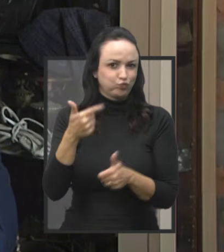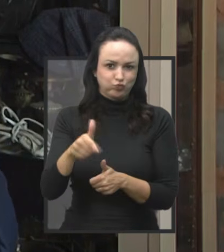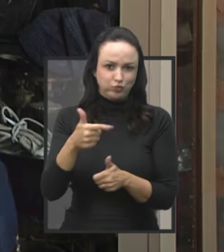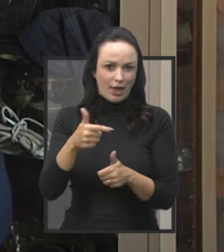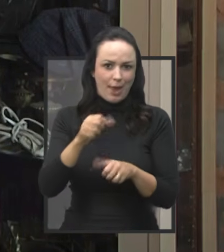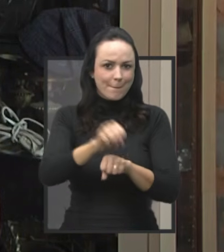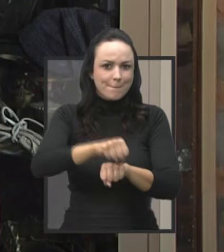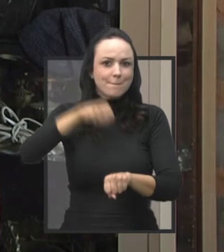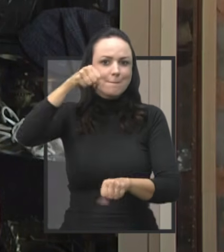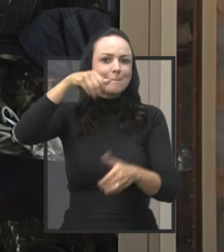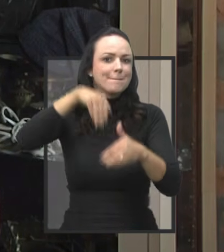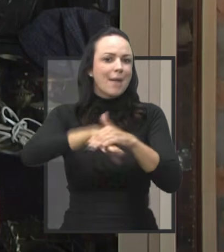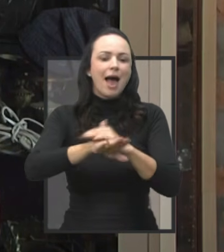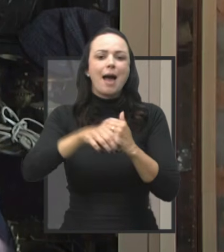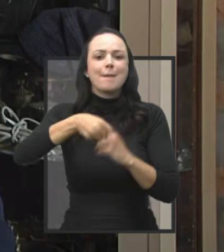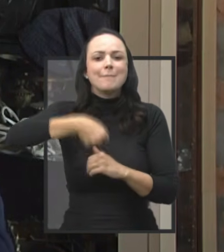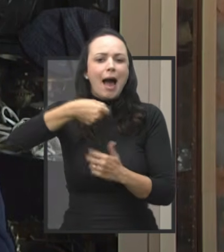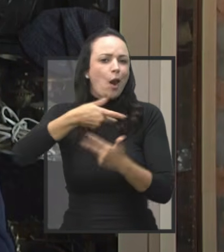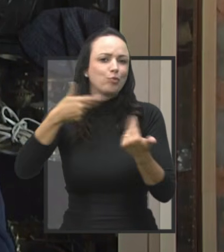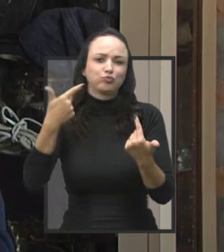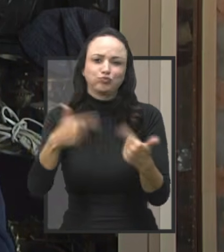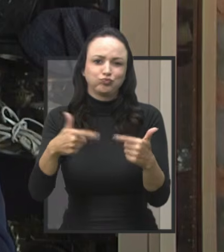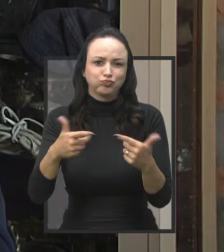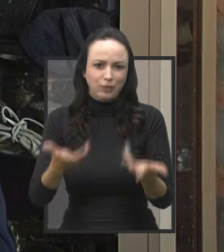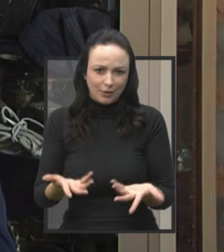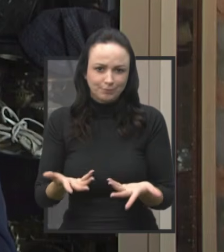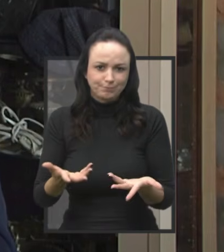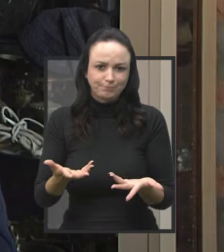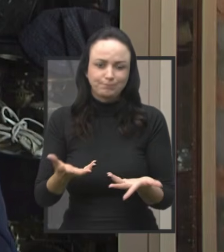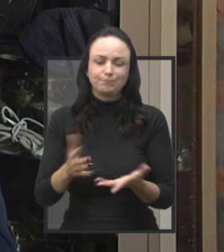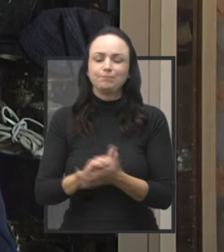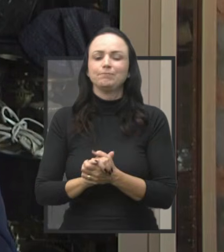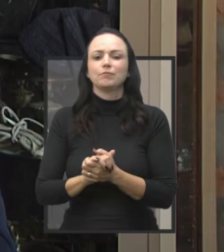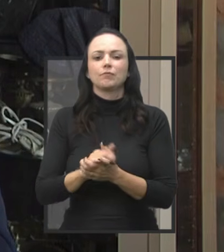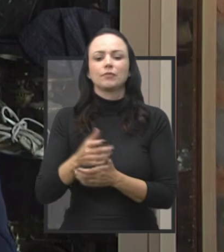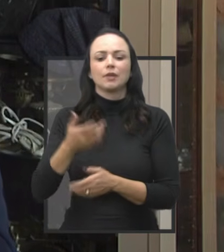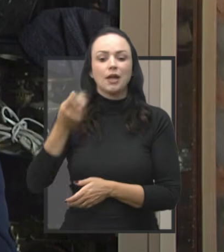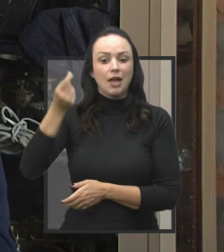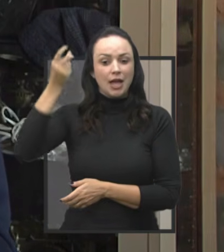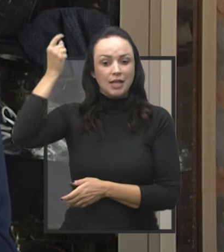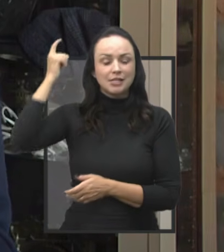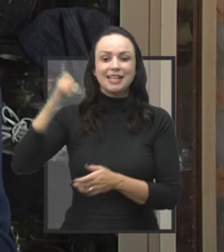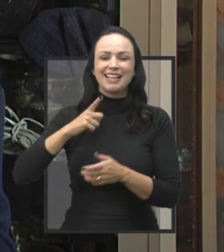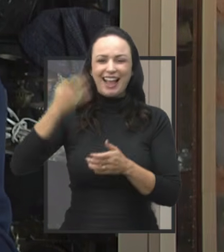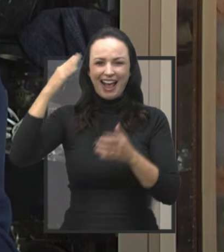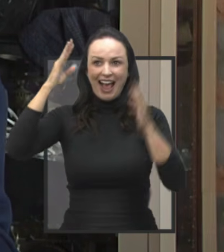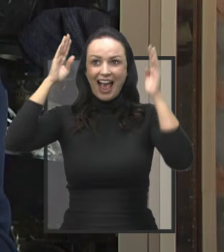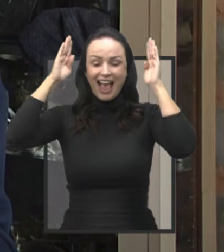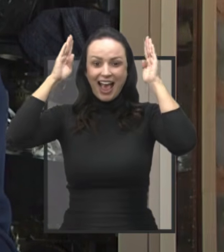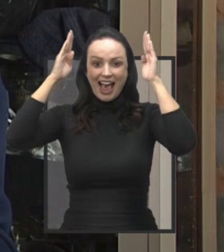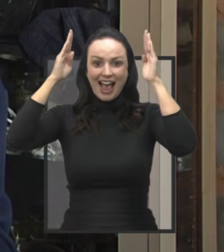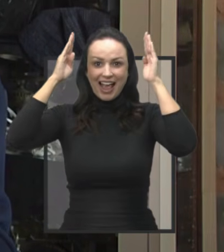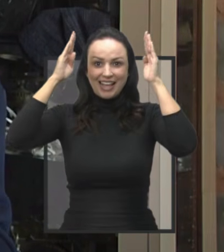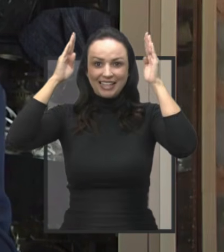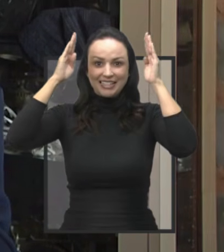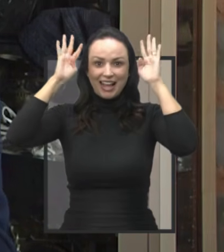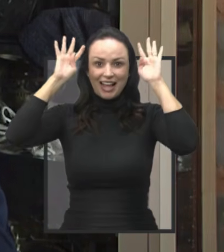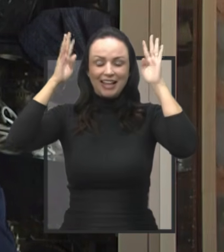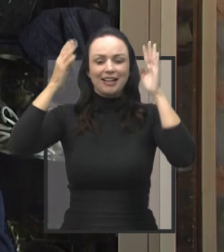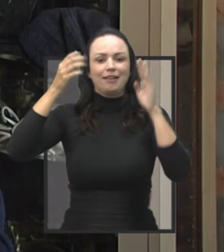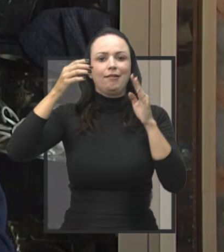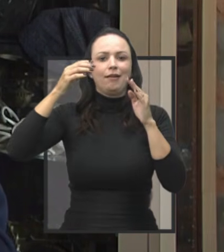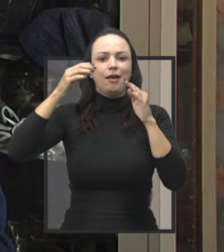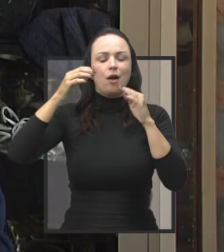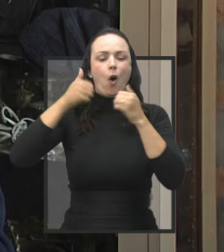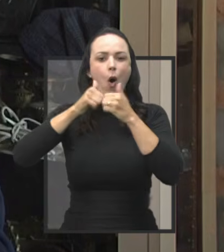ônibus, a história do porta-mala, né? Que nem antigamente mesmo não vinha em cima, né? Mas